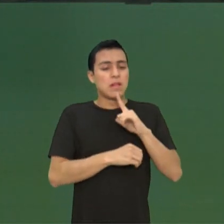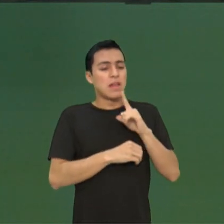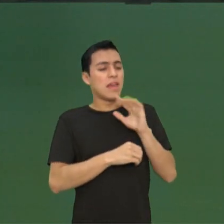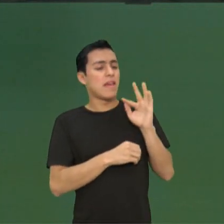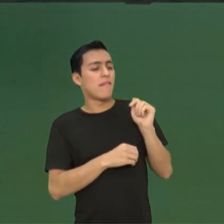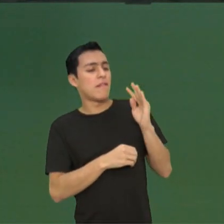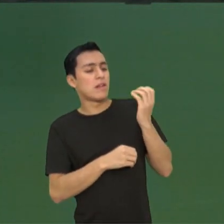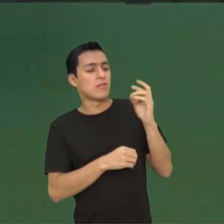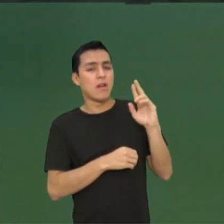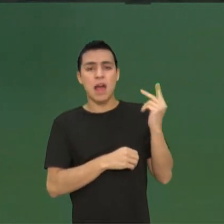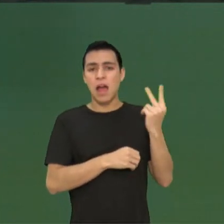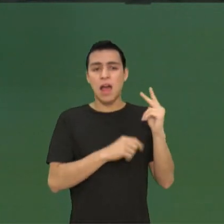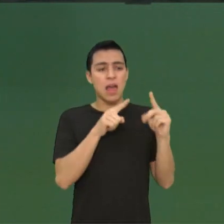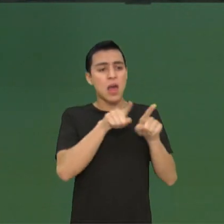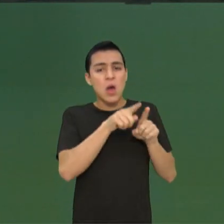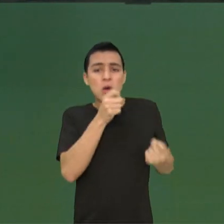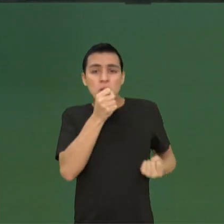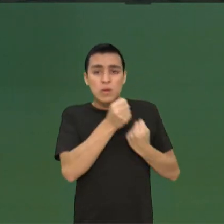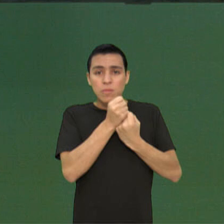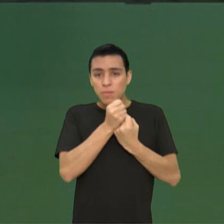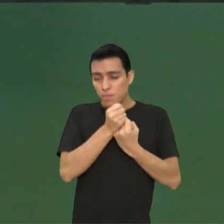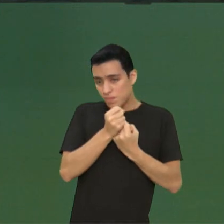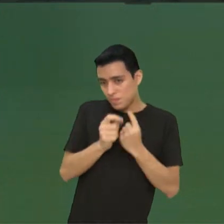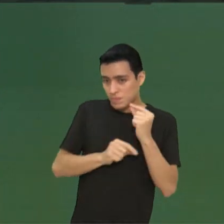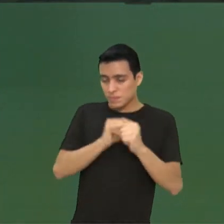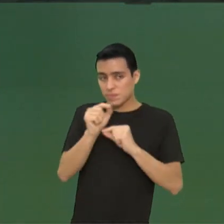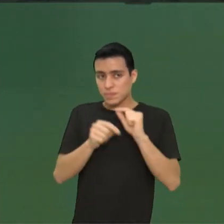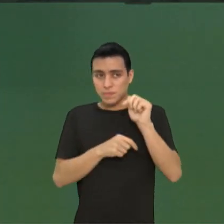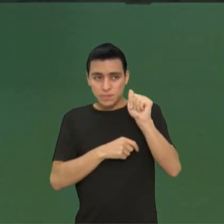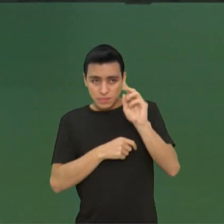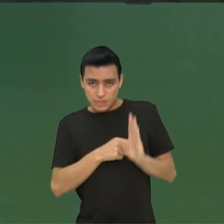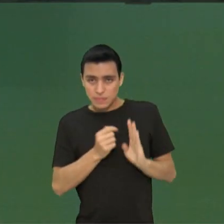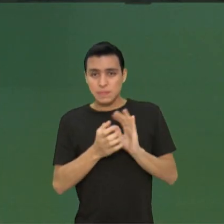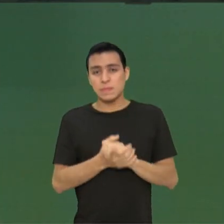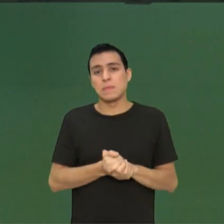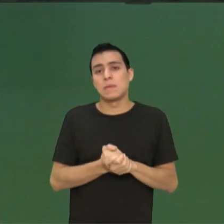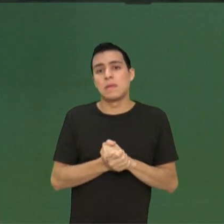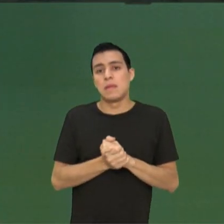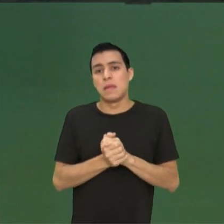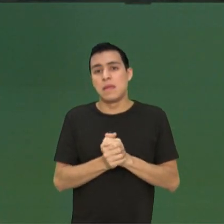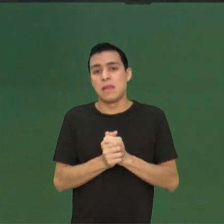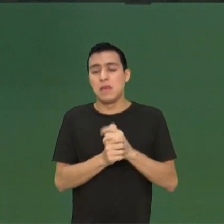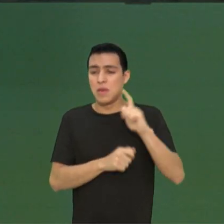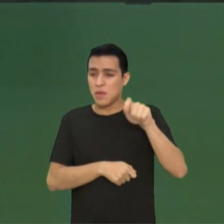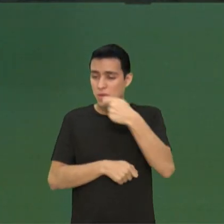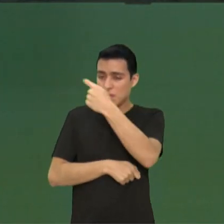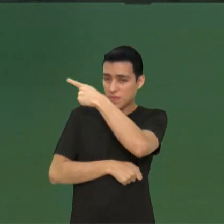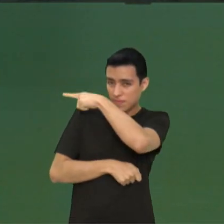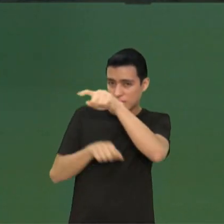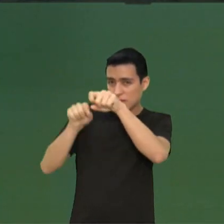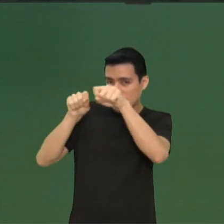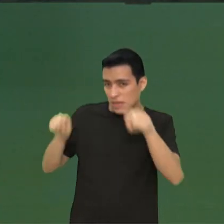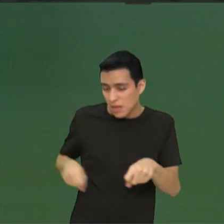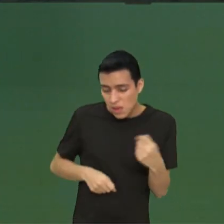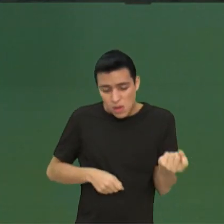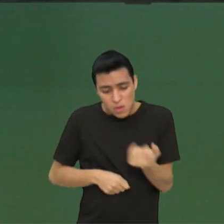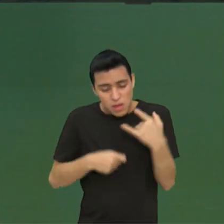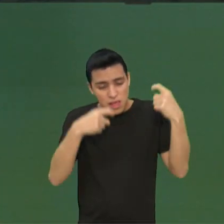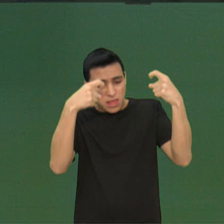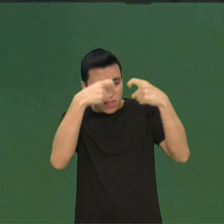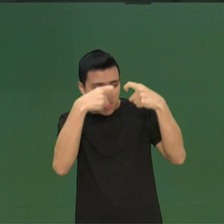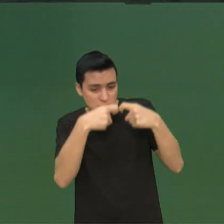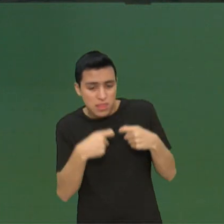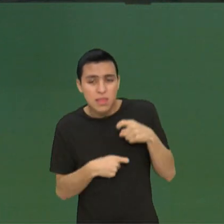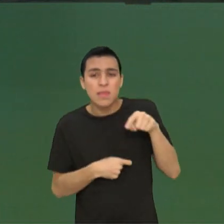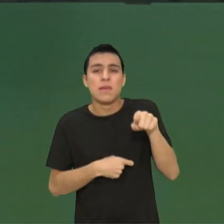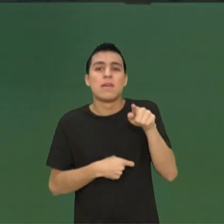anti-A. Se reagir, é porque tem corpo anti-B. Se reagir, é porque tem sangue B.